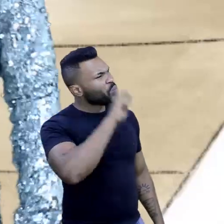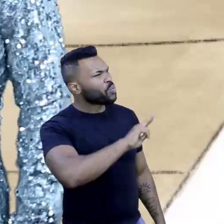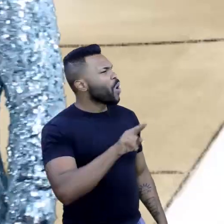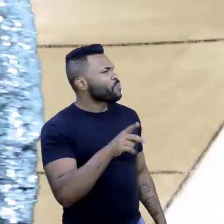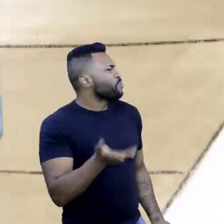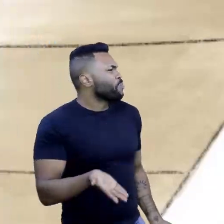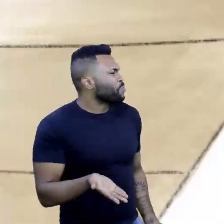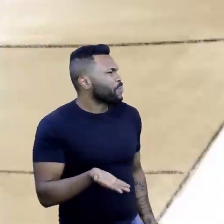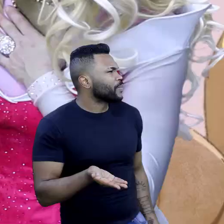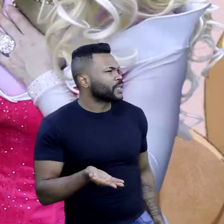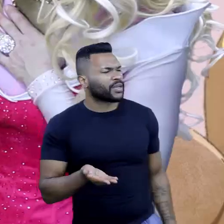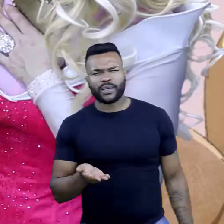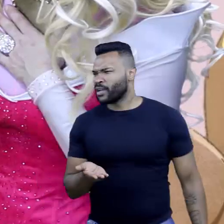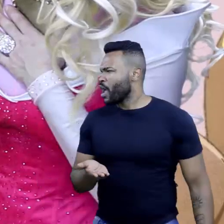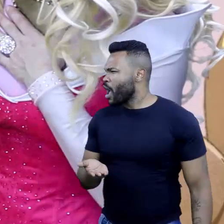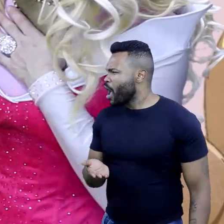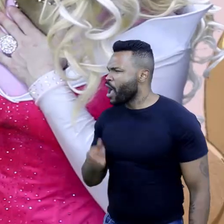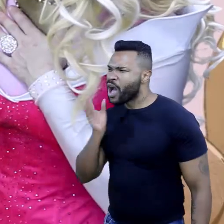nome.